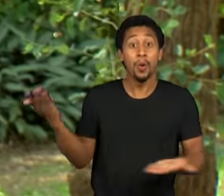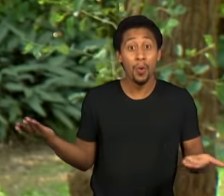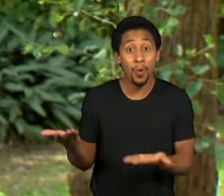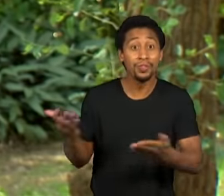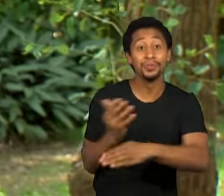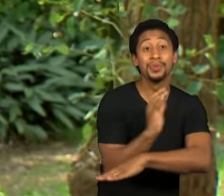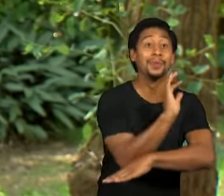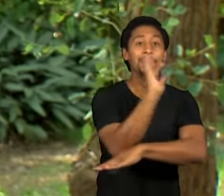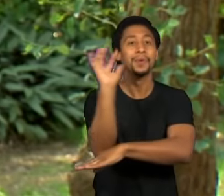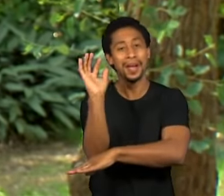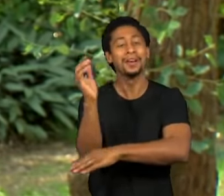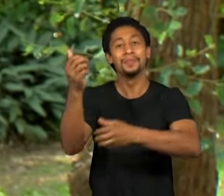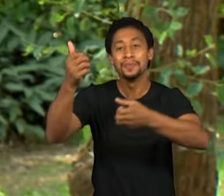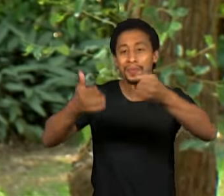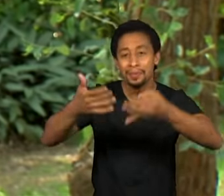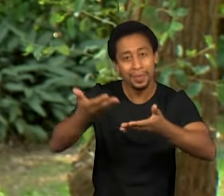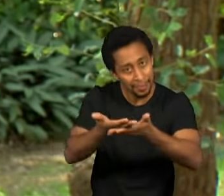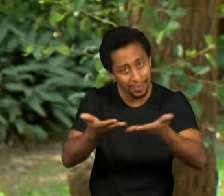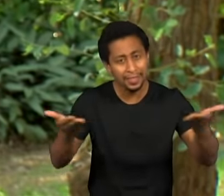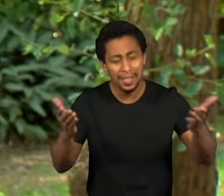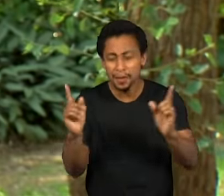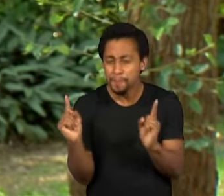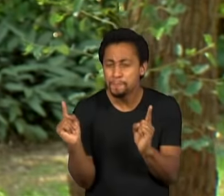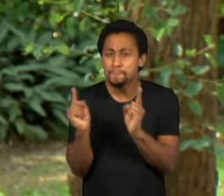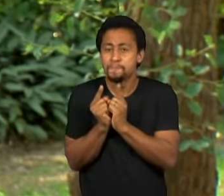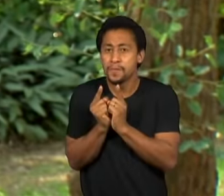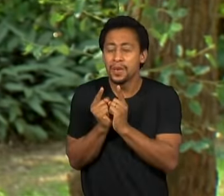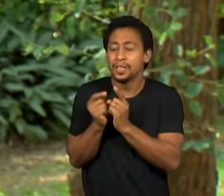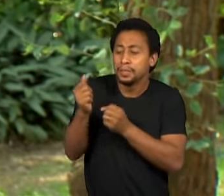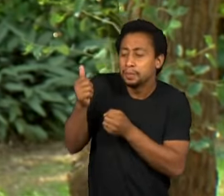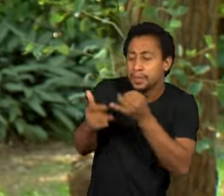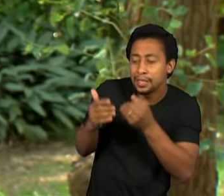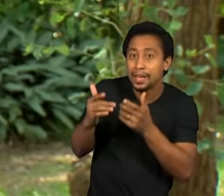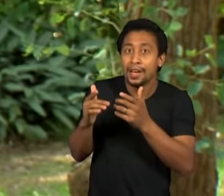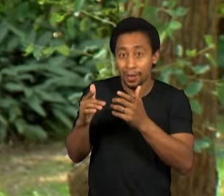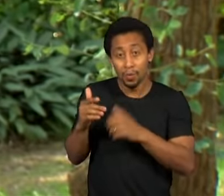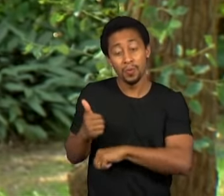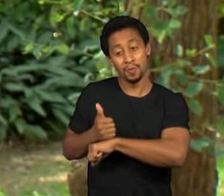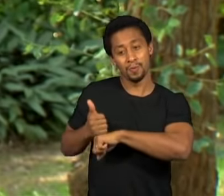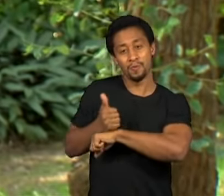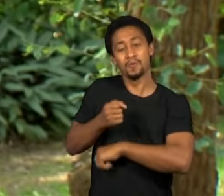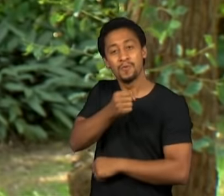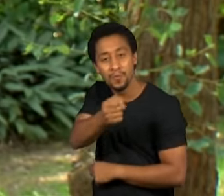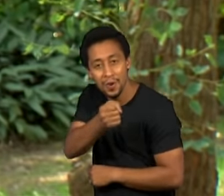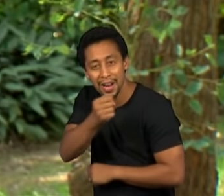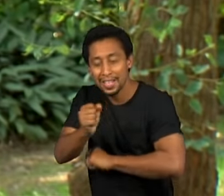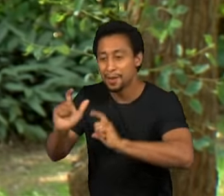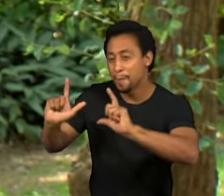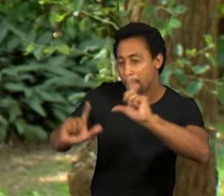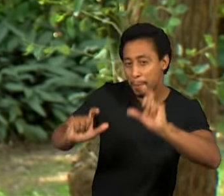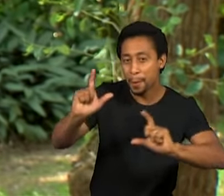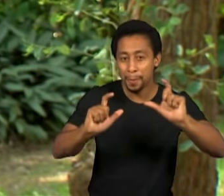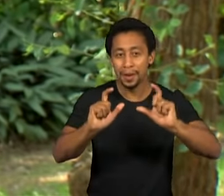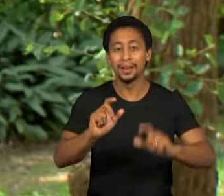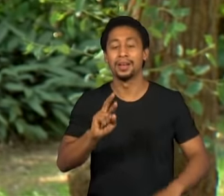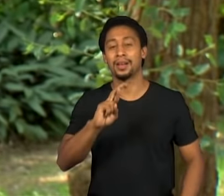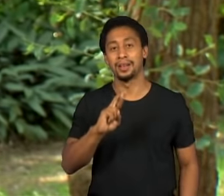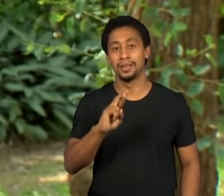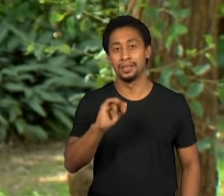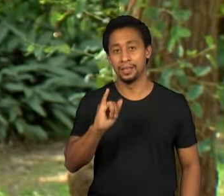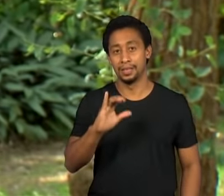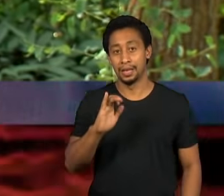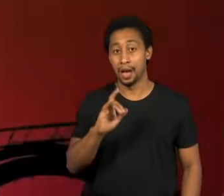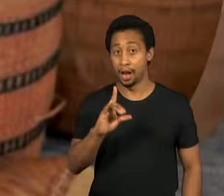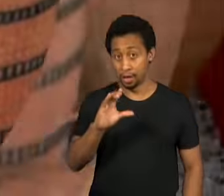de hoje. Você viu um trecho da reportagem que destaca o olhar do fotojornalista Ricardo Stuckert. E